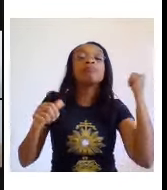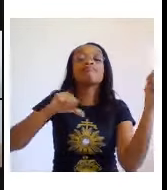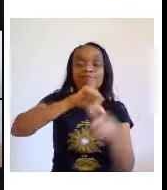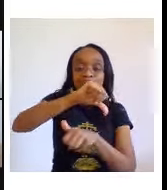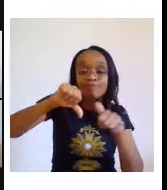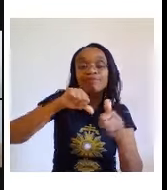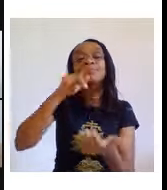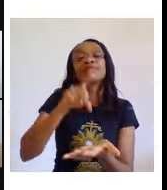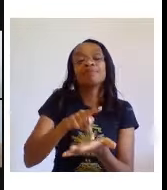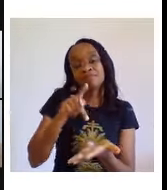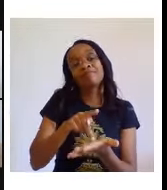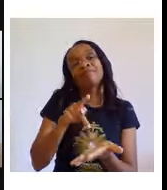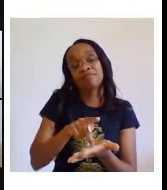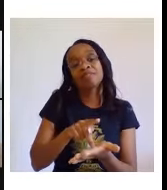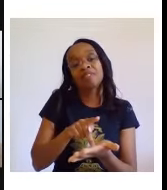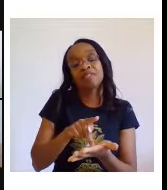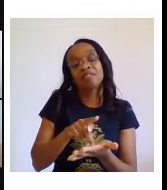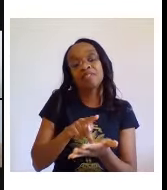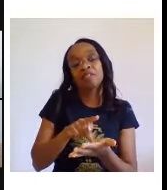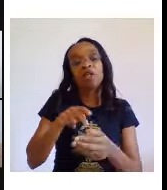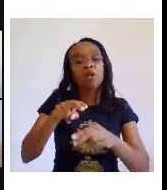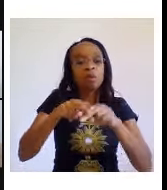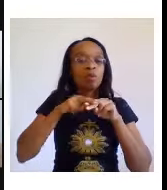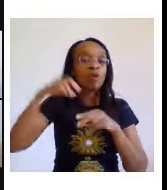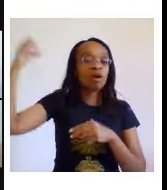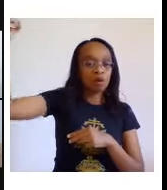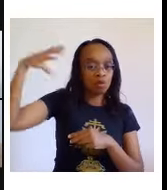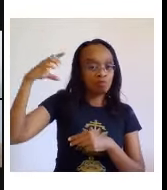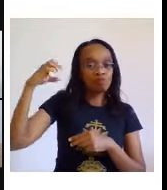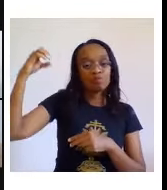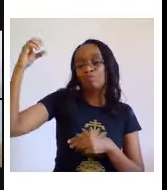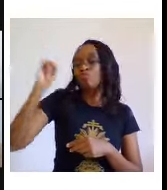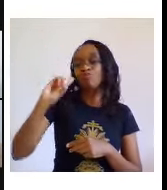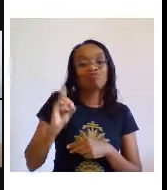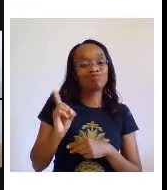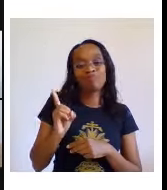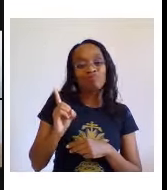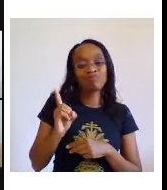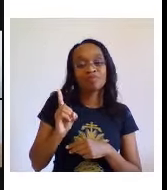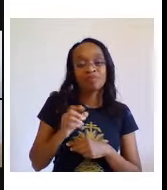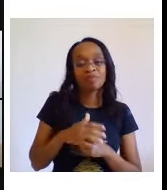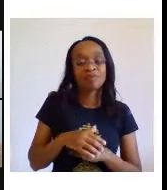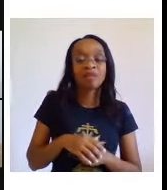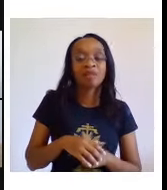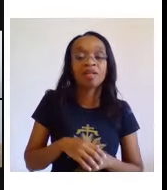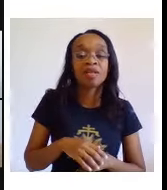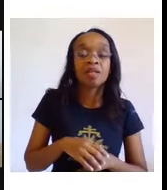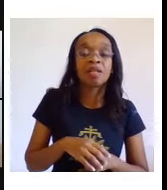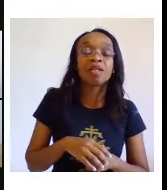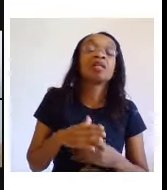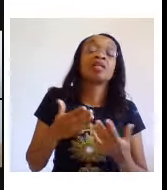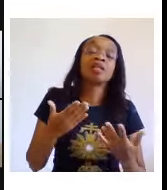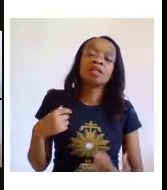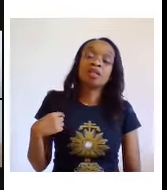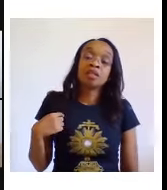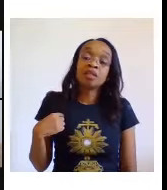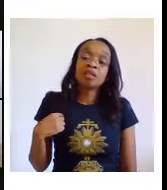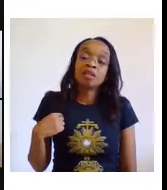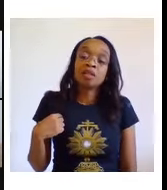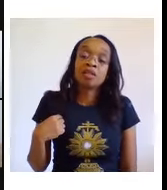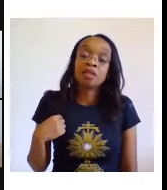aí isso remete, de fato, né, a essa crise, de novo, intelectual do qual a gente está